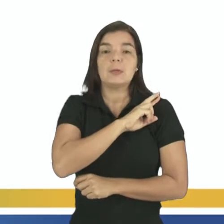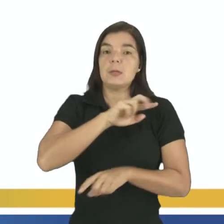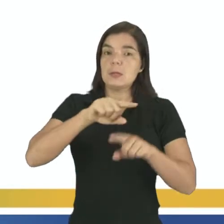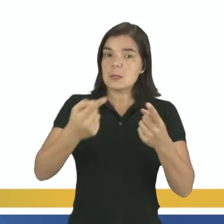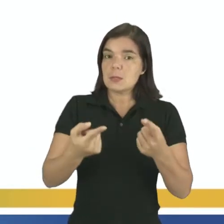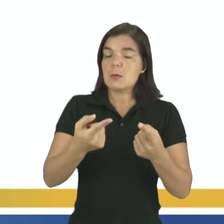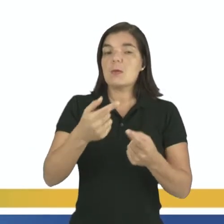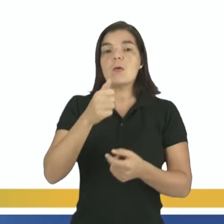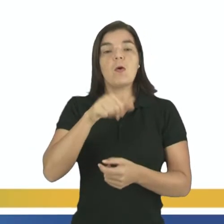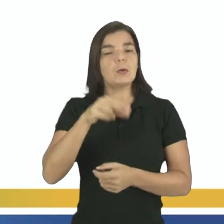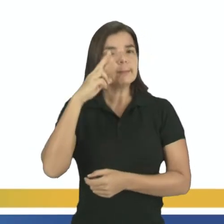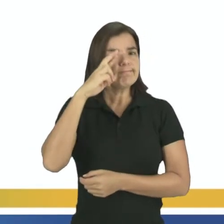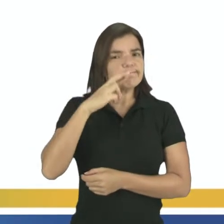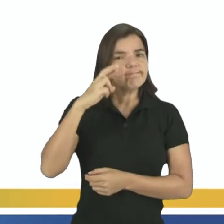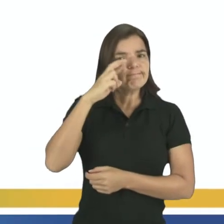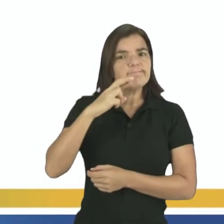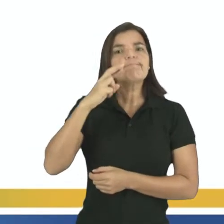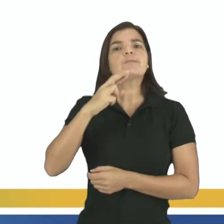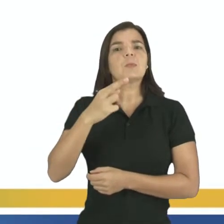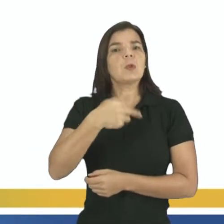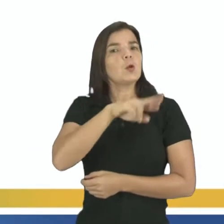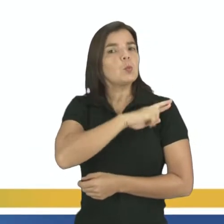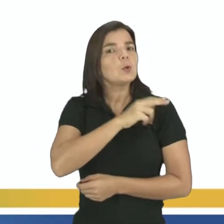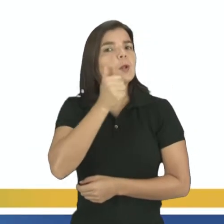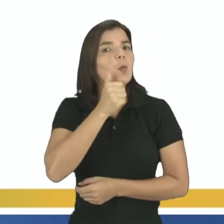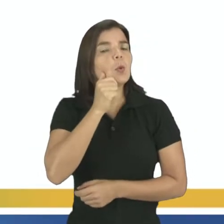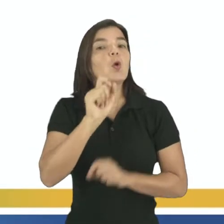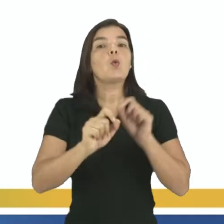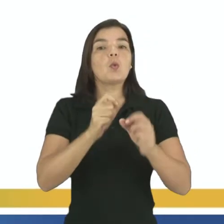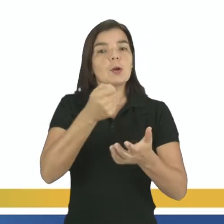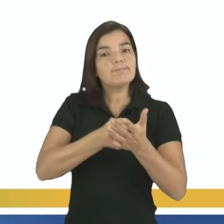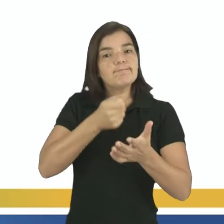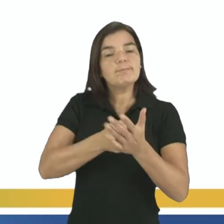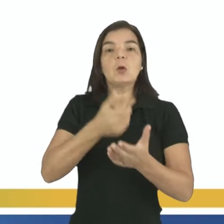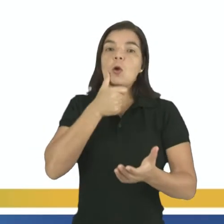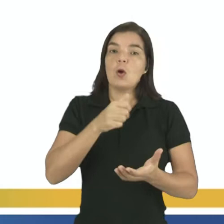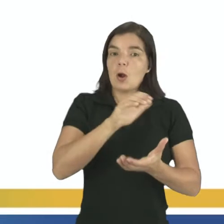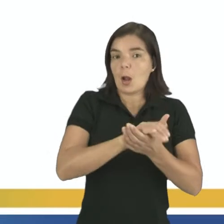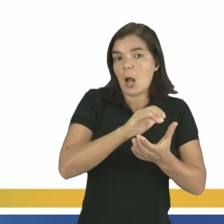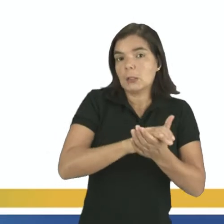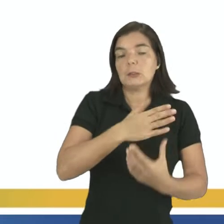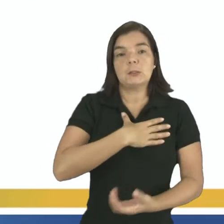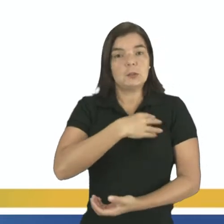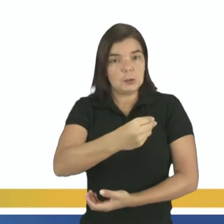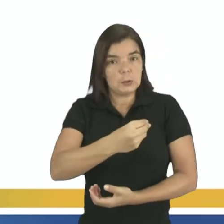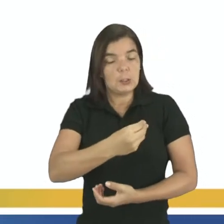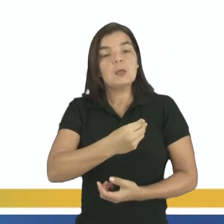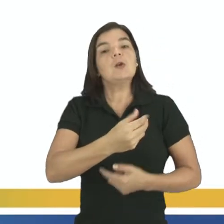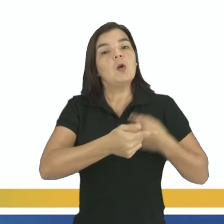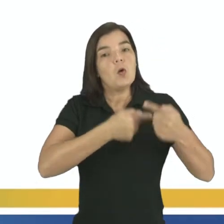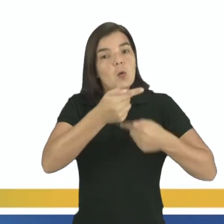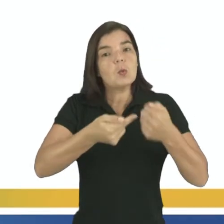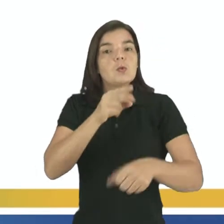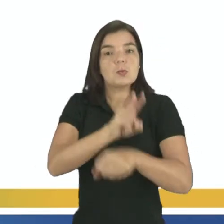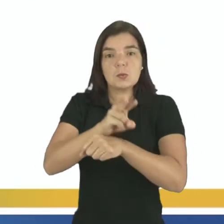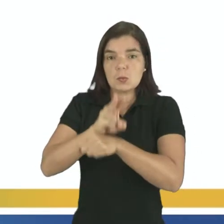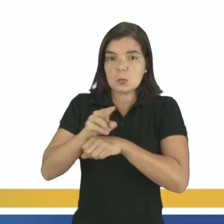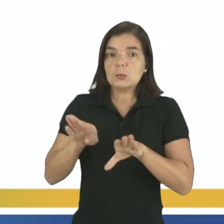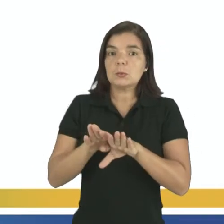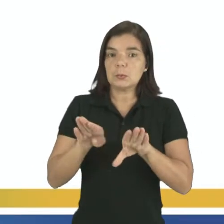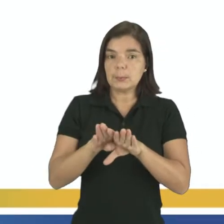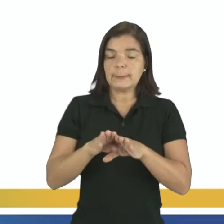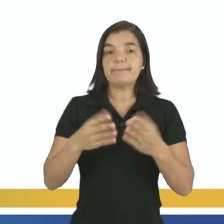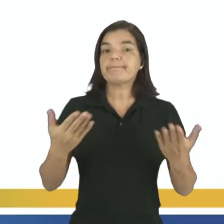sempre foi observado como o papel da mulher, obrigação casar, ter filhos, reproduzir e criá-los,